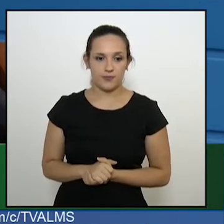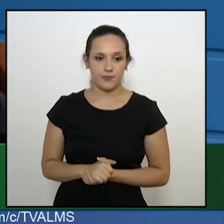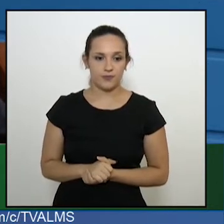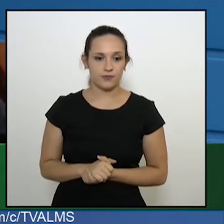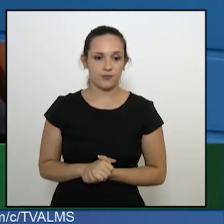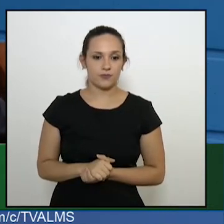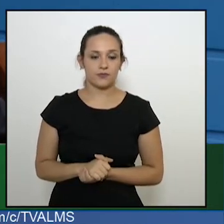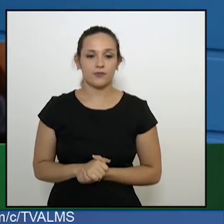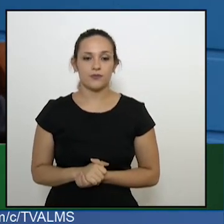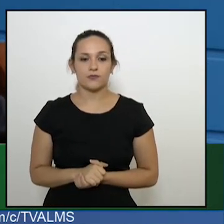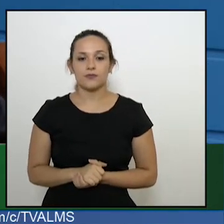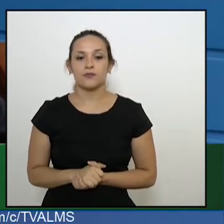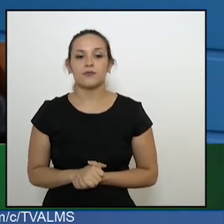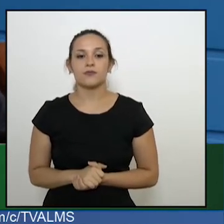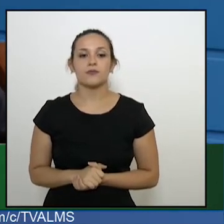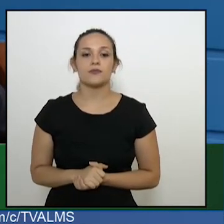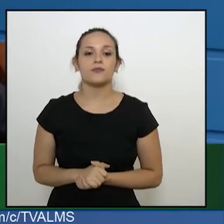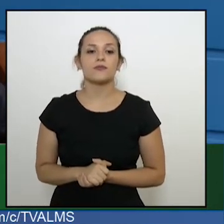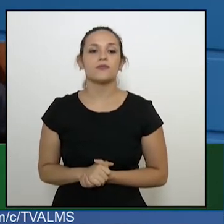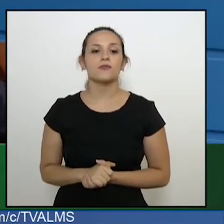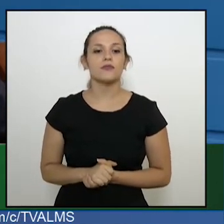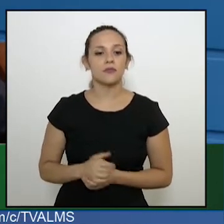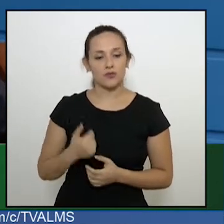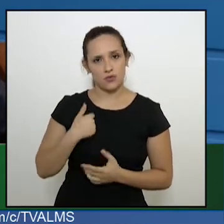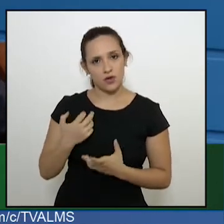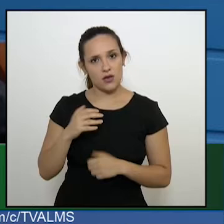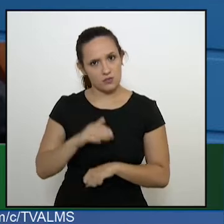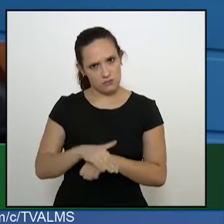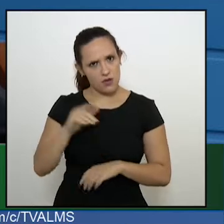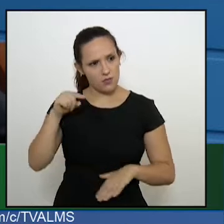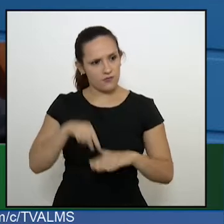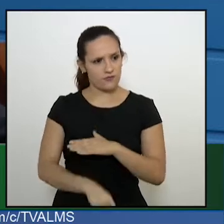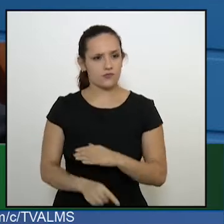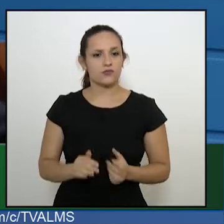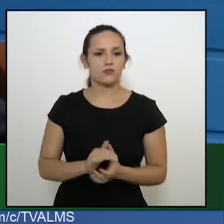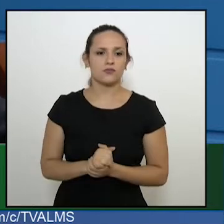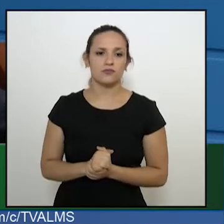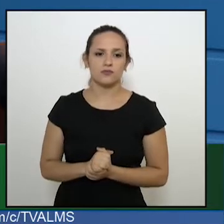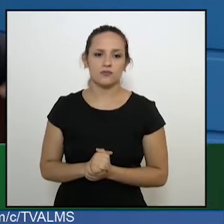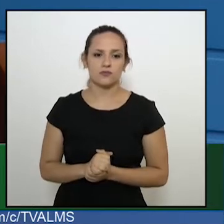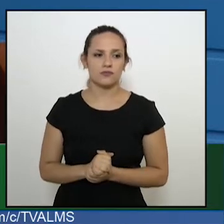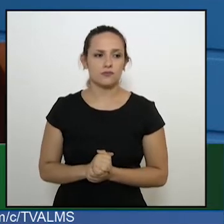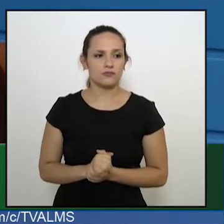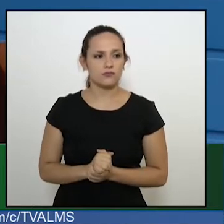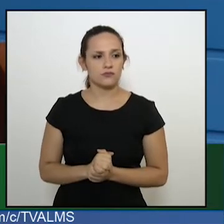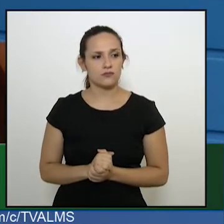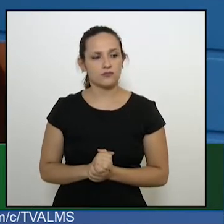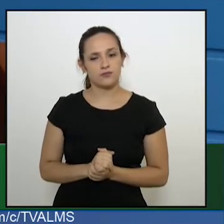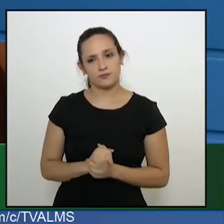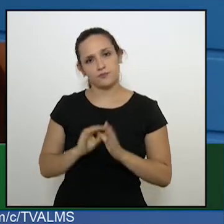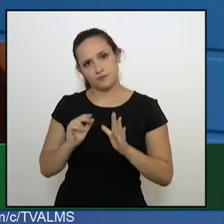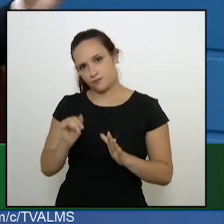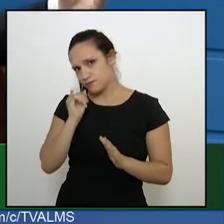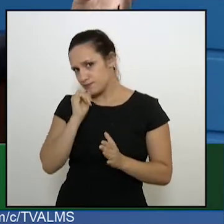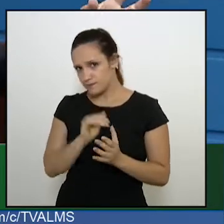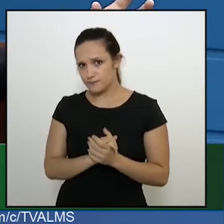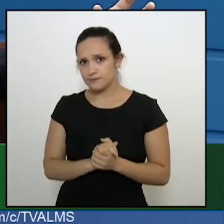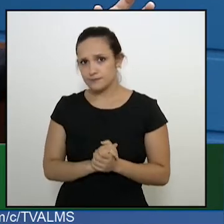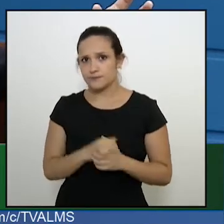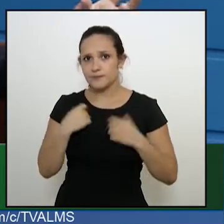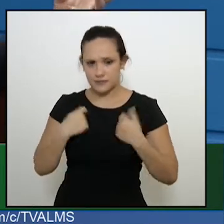E eu queria ir mais além. É preciso não só